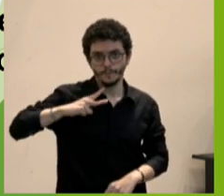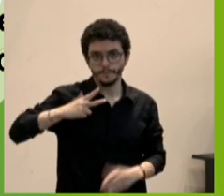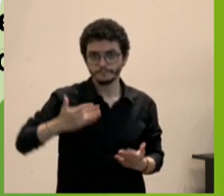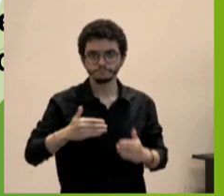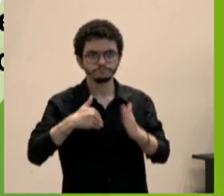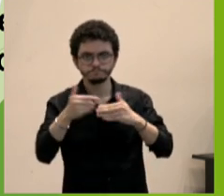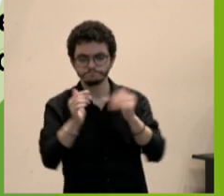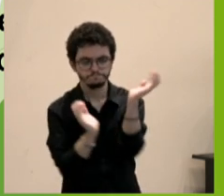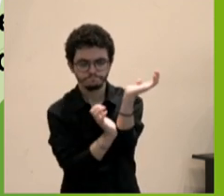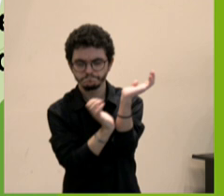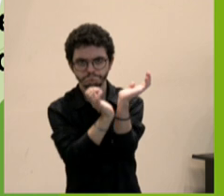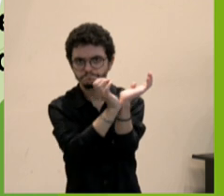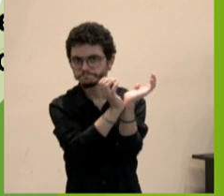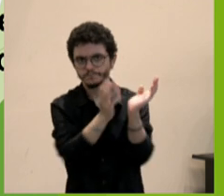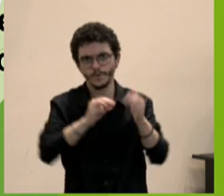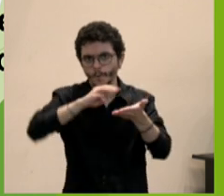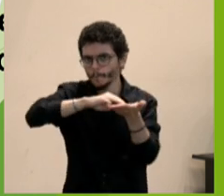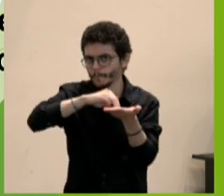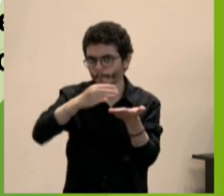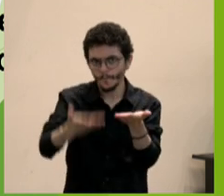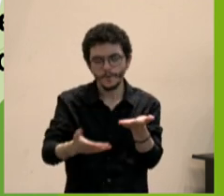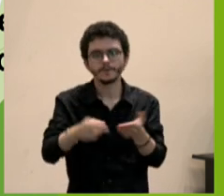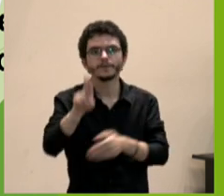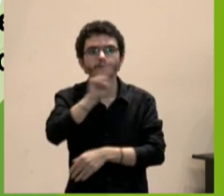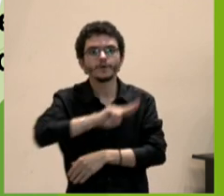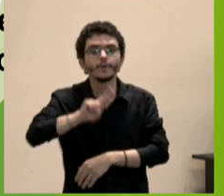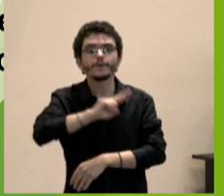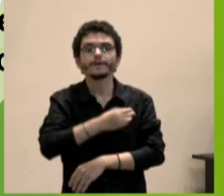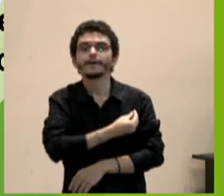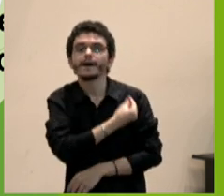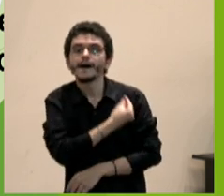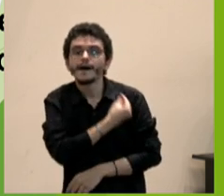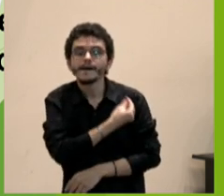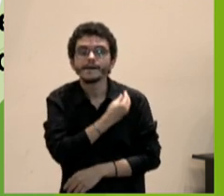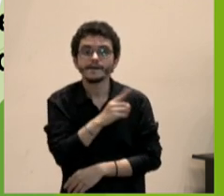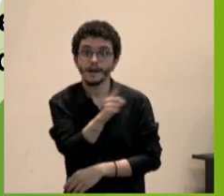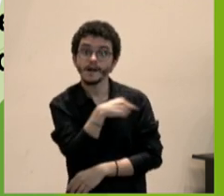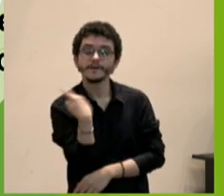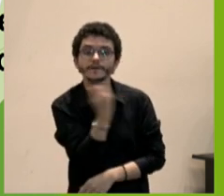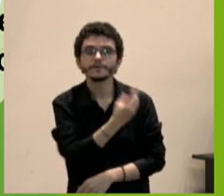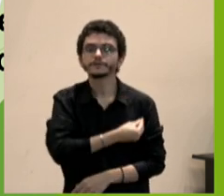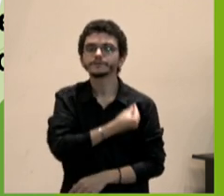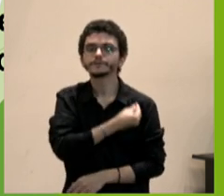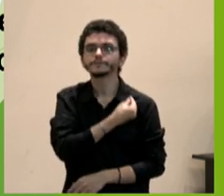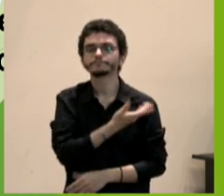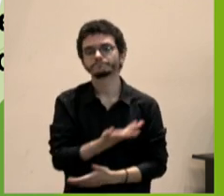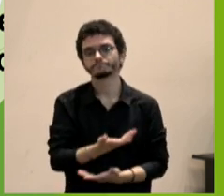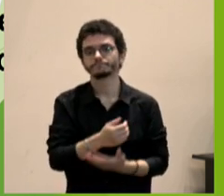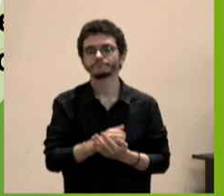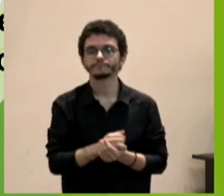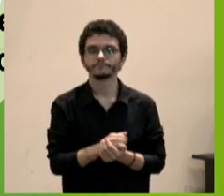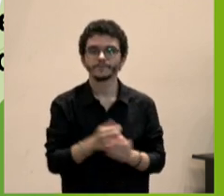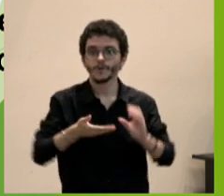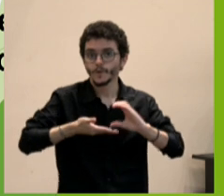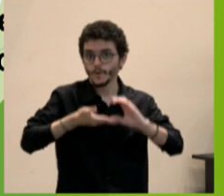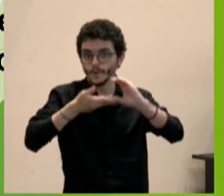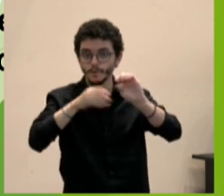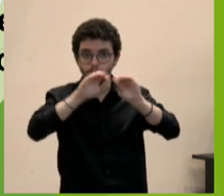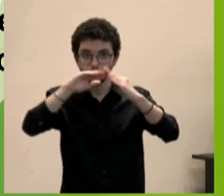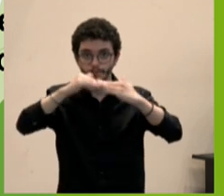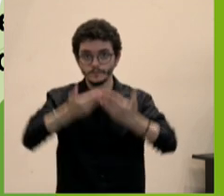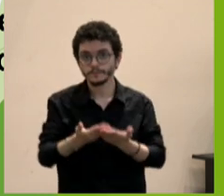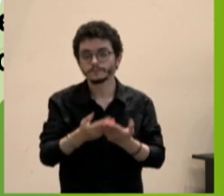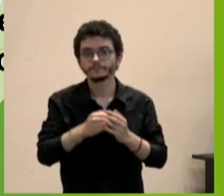níveis, etapas e modalidades, por meio da presença, da nossa presença, nos conselhos escolares,